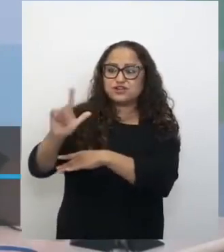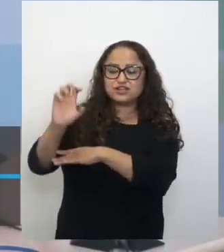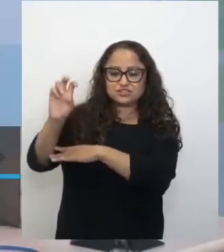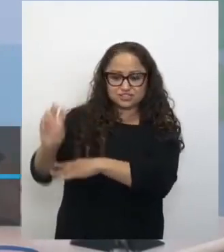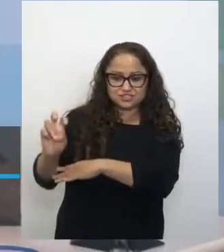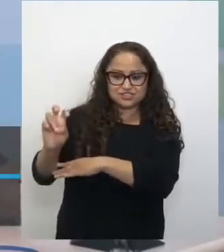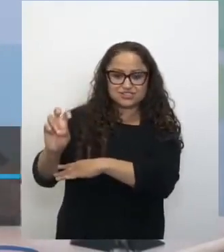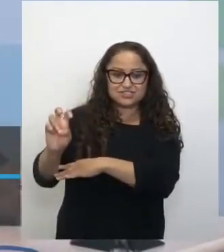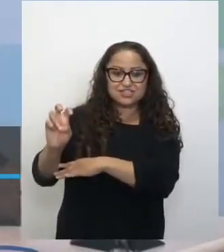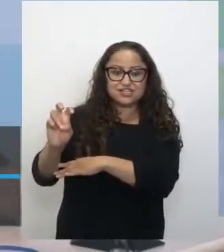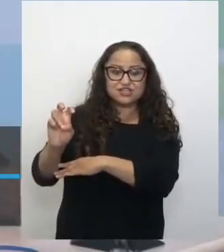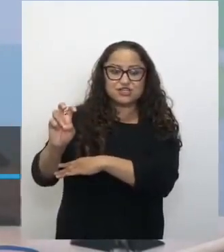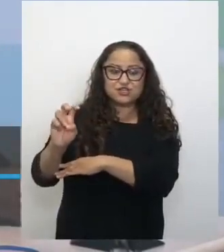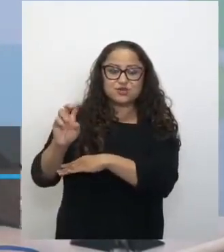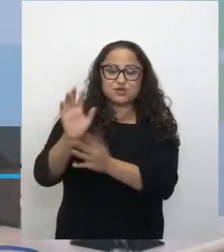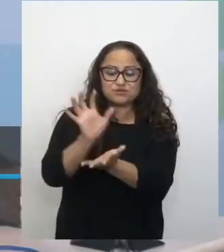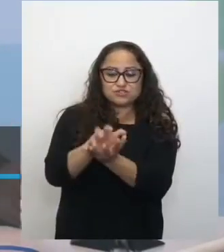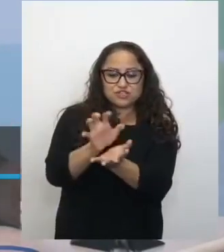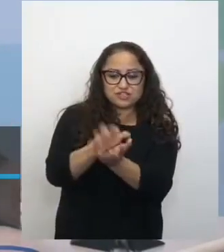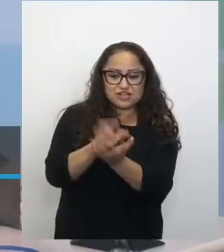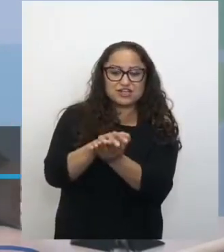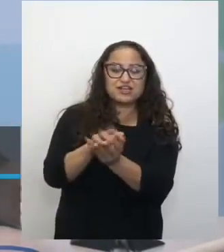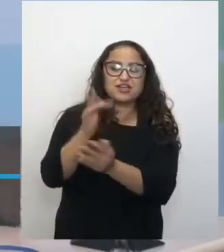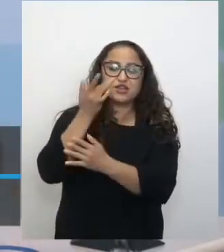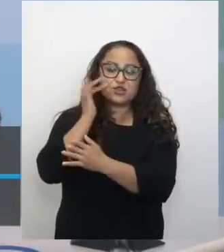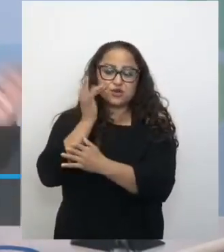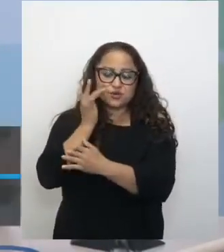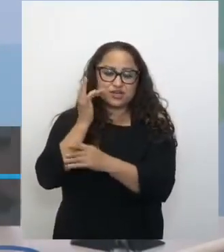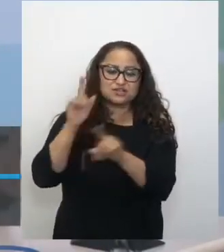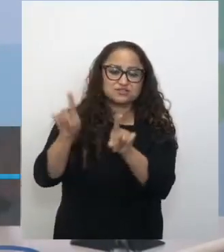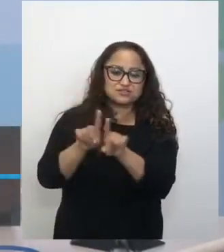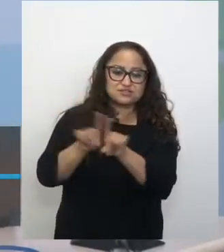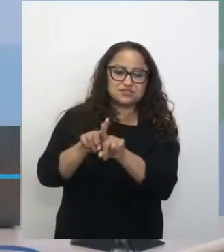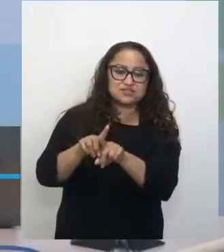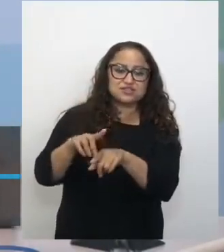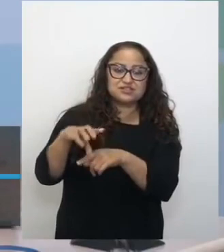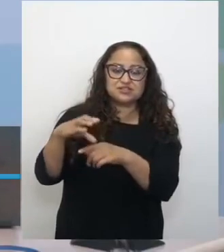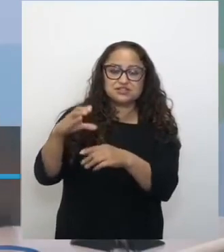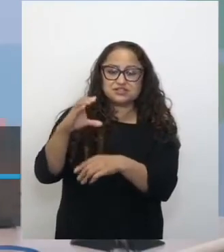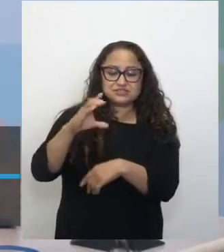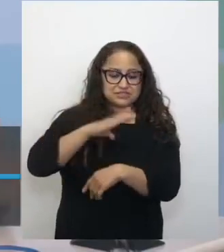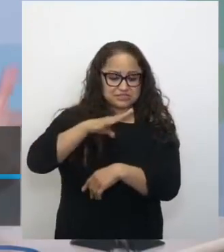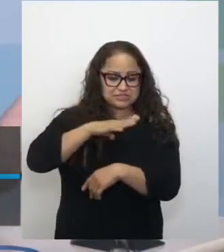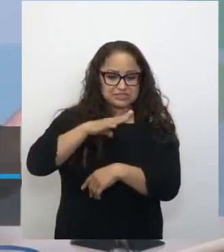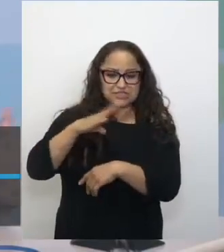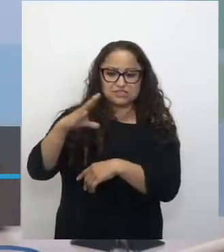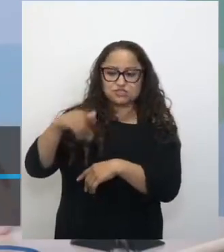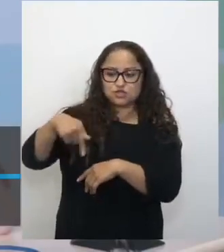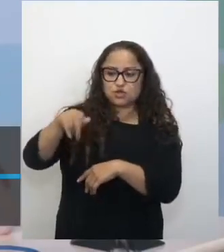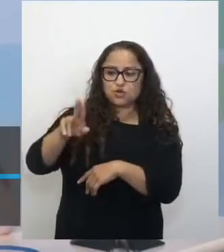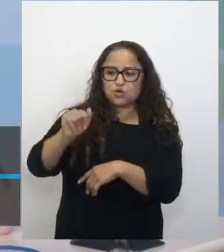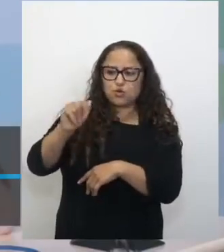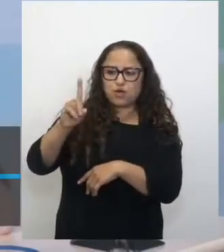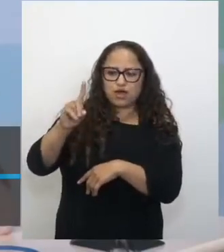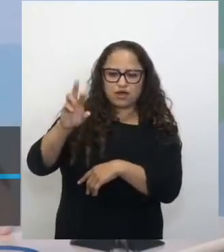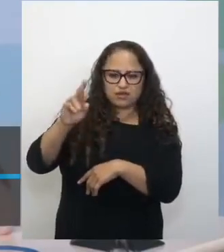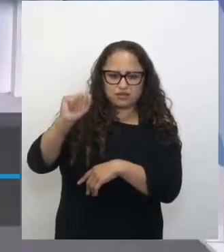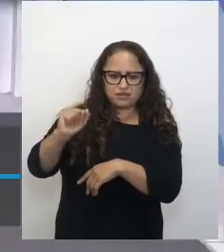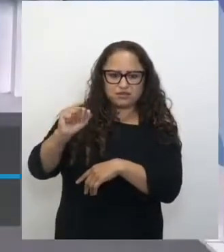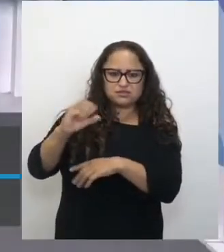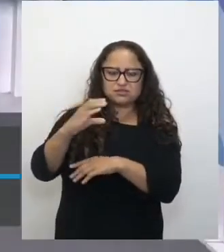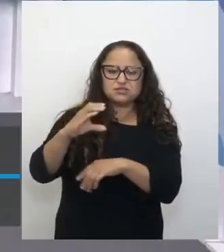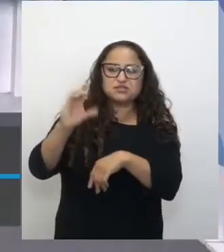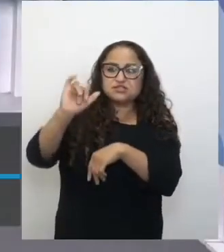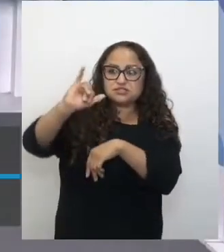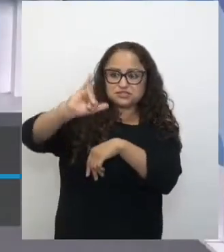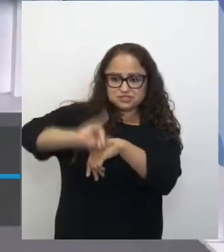5 Jacareí Monte Aprazível Dourado Fernão cidade quadra daqui de São Paulo centro oeste centro-sul e aí vamos